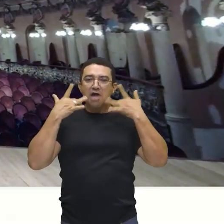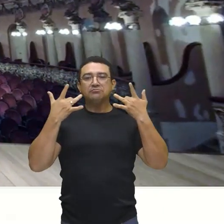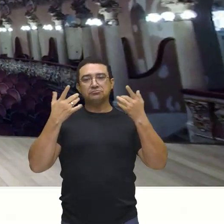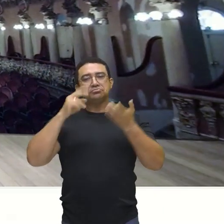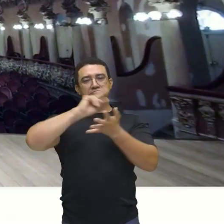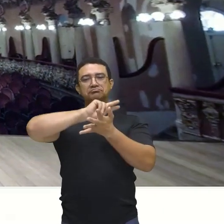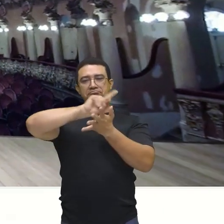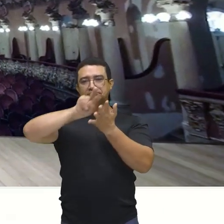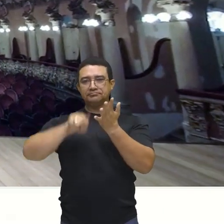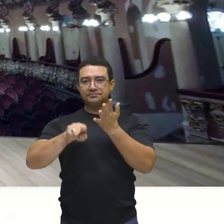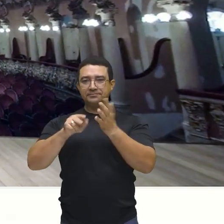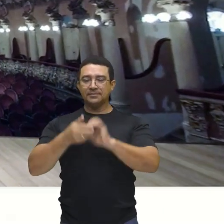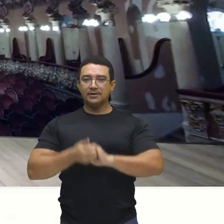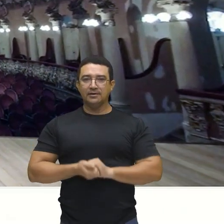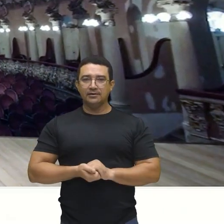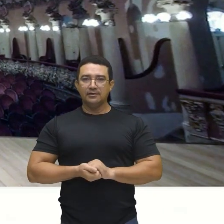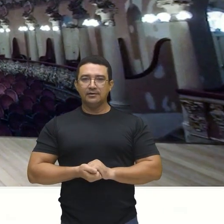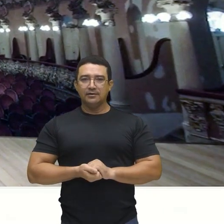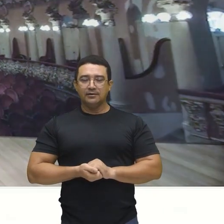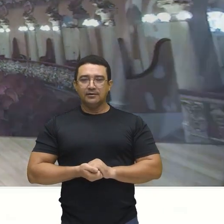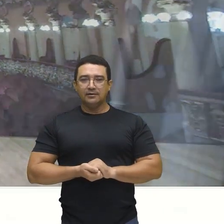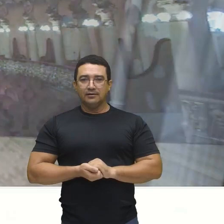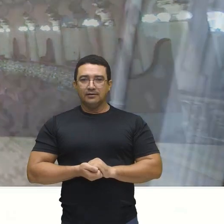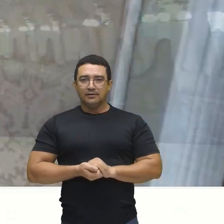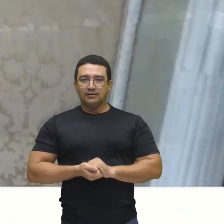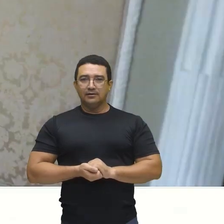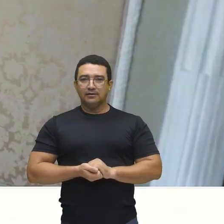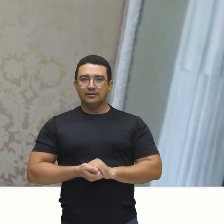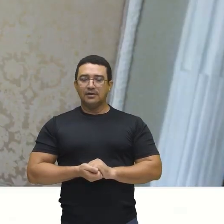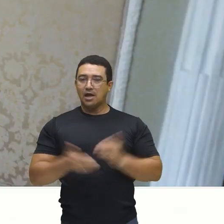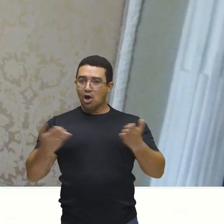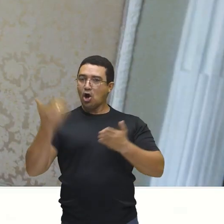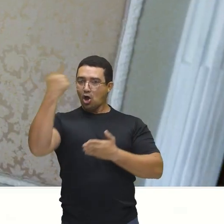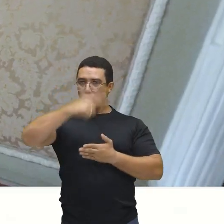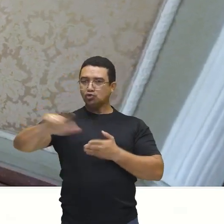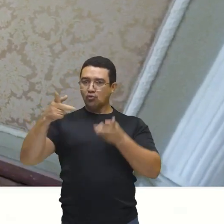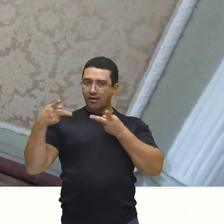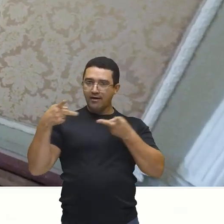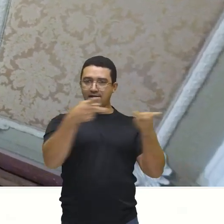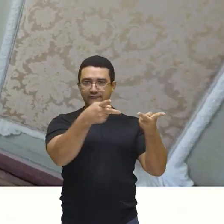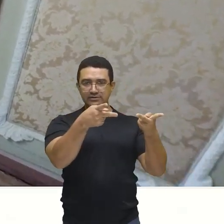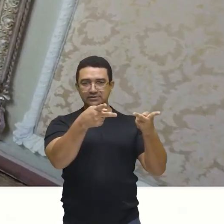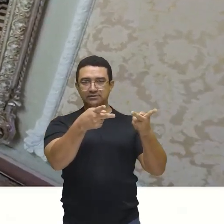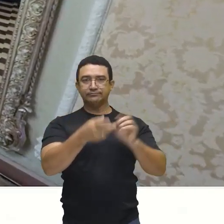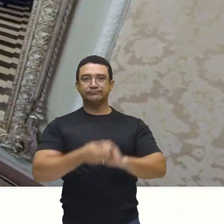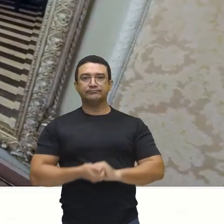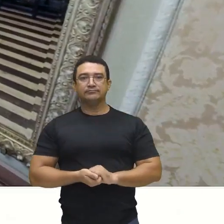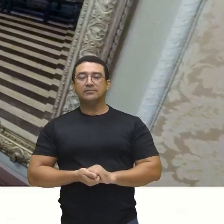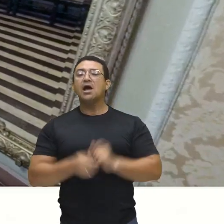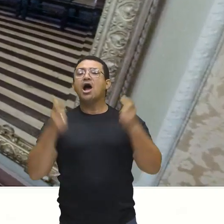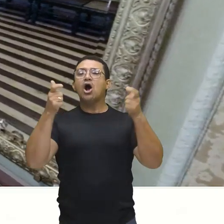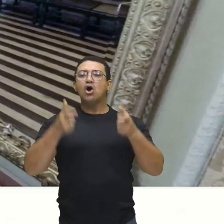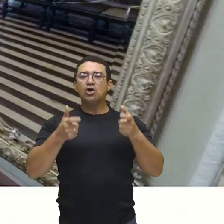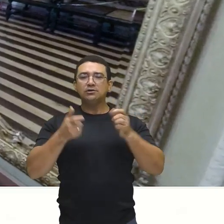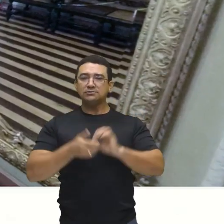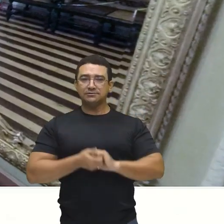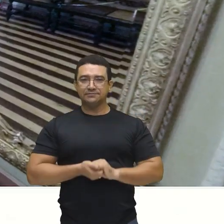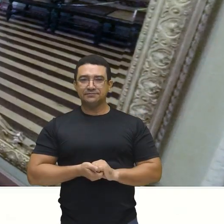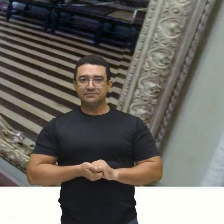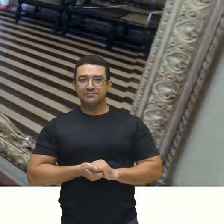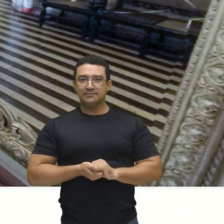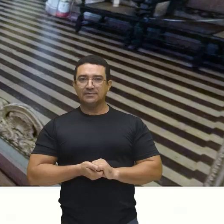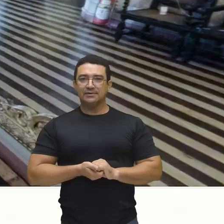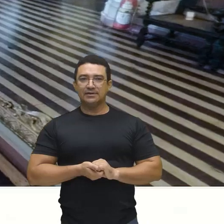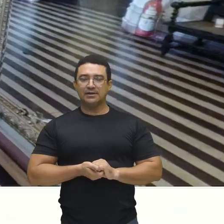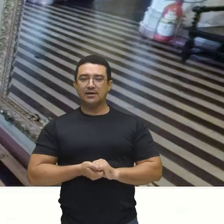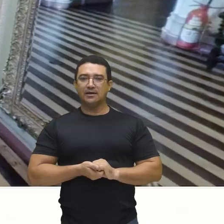E aí, nós vamos continuar a nossa viagem. Olha onde eu estou agora. Tá? Então, esse aqui ele vai